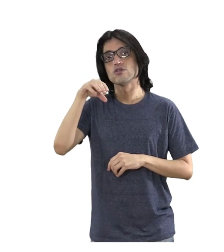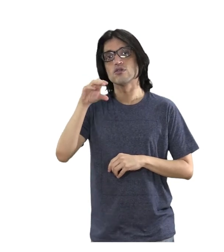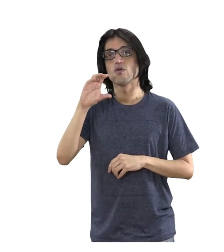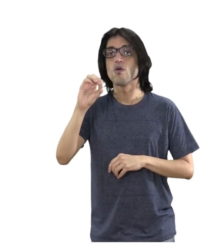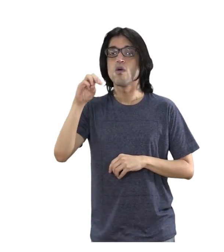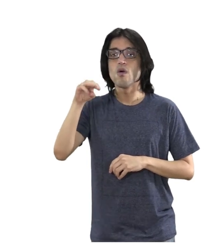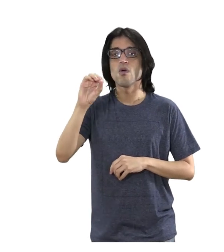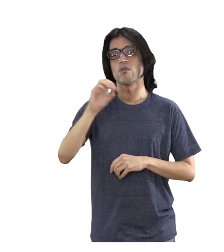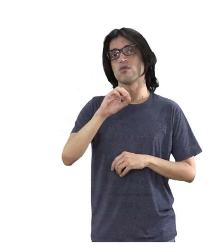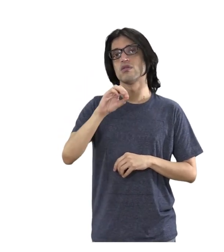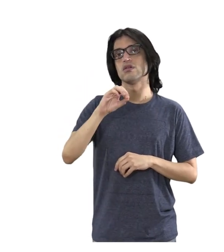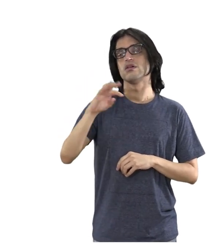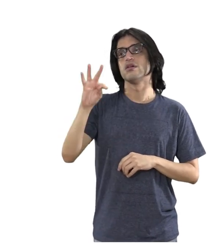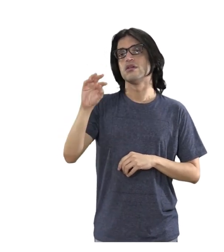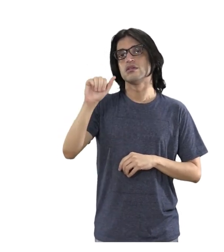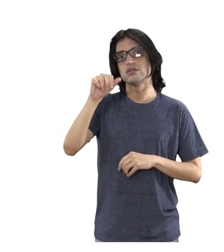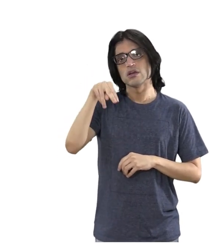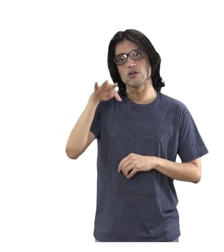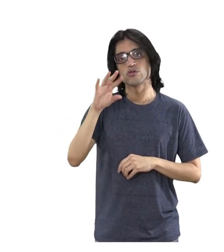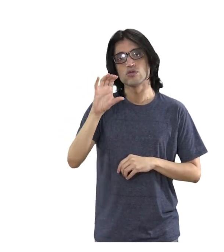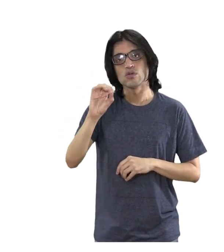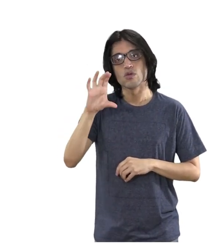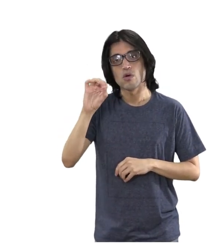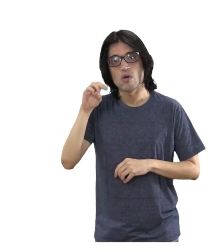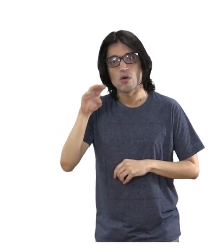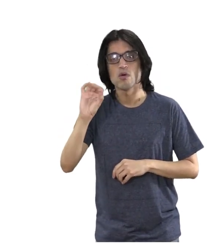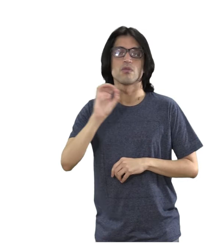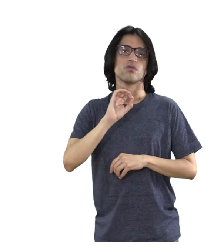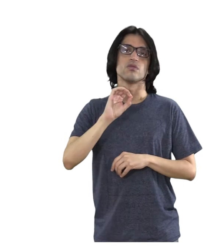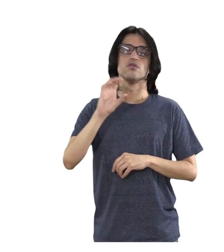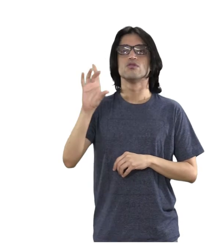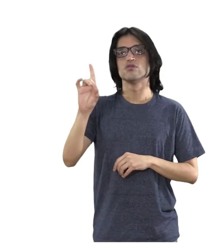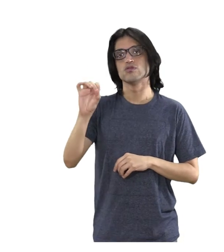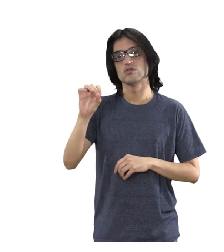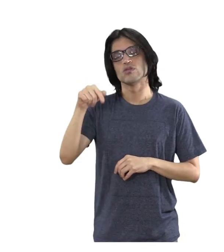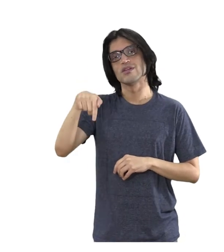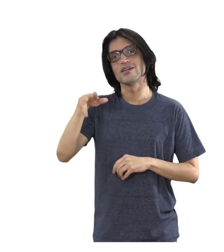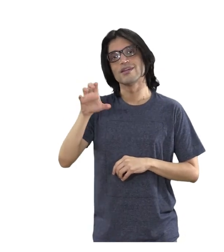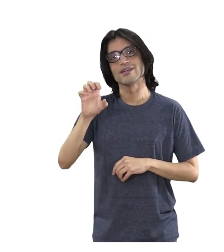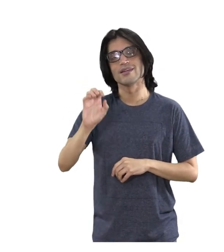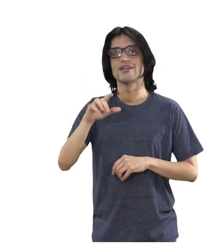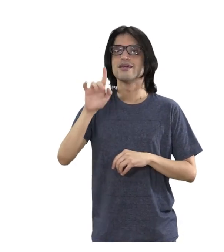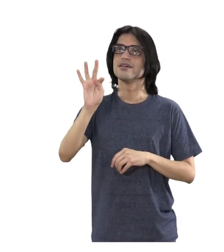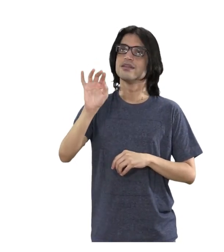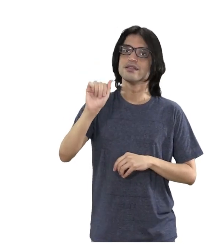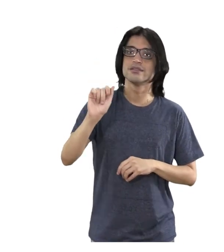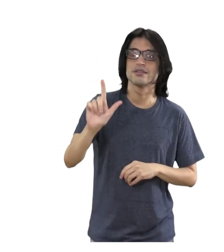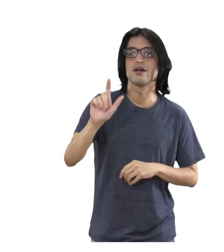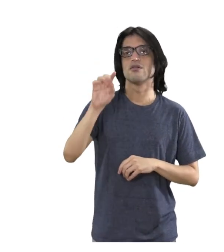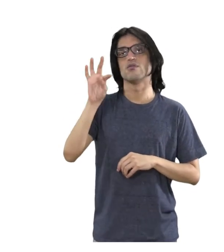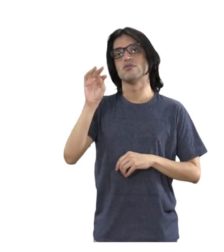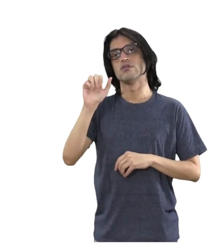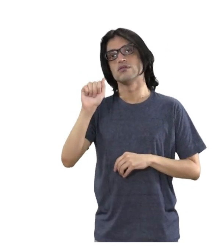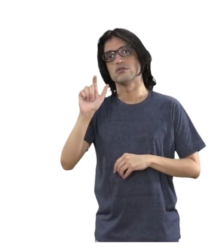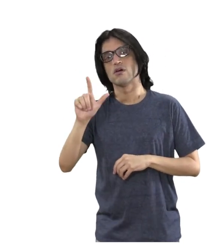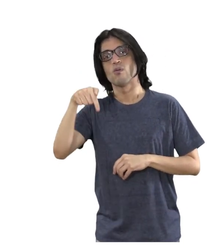tanto quanto, como se, do que, quanto, tal, qual, tal